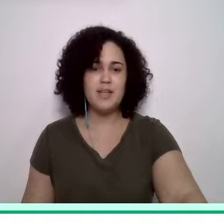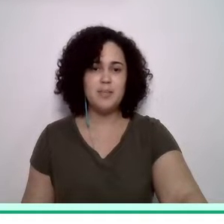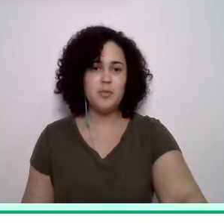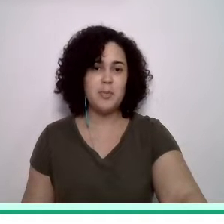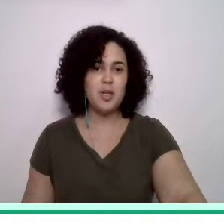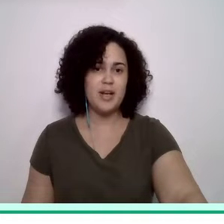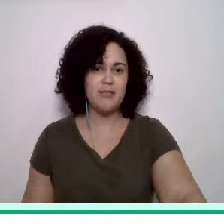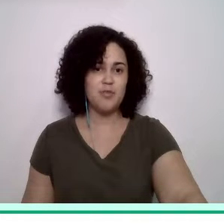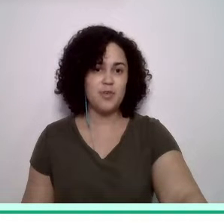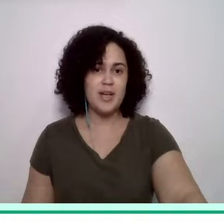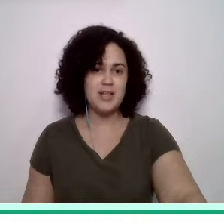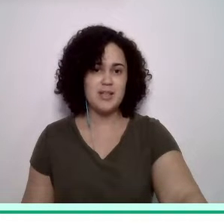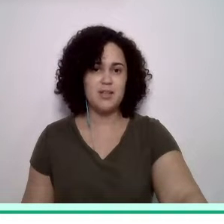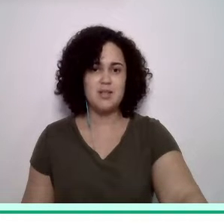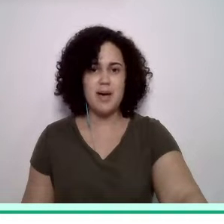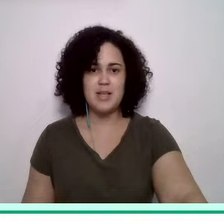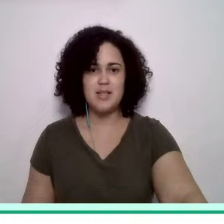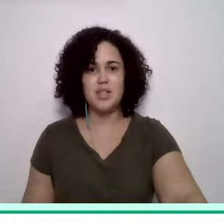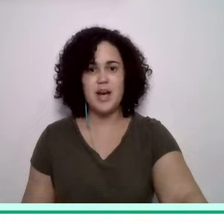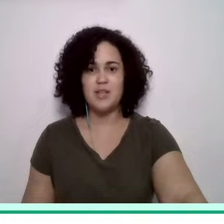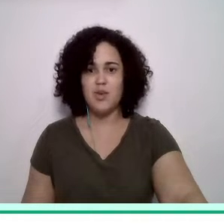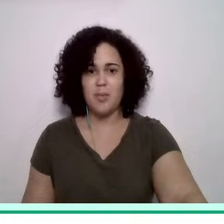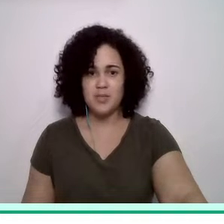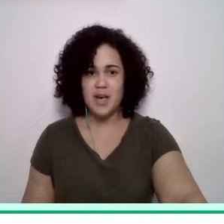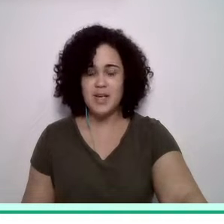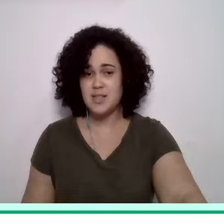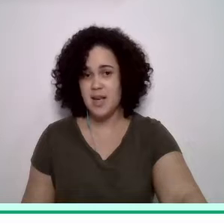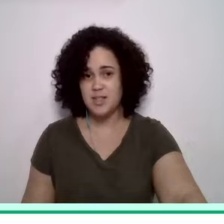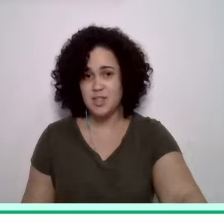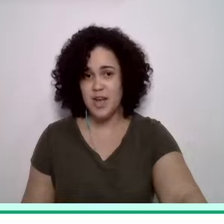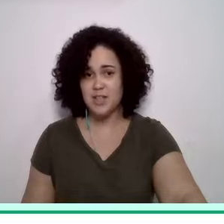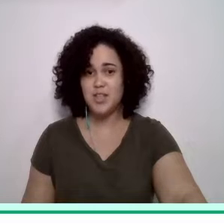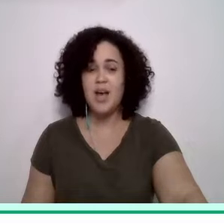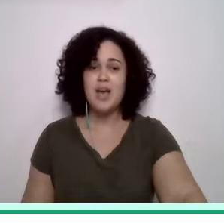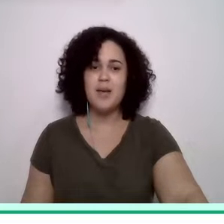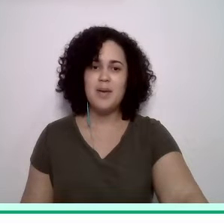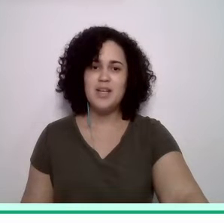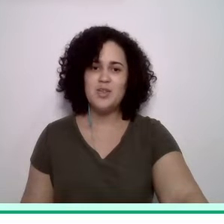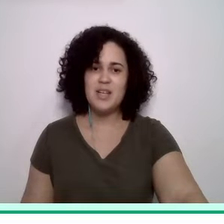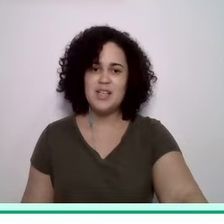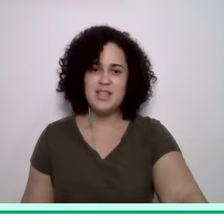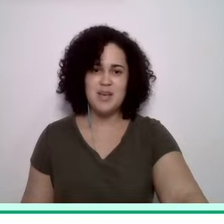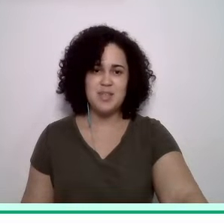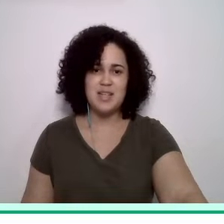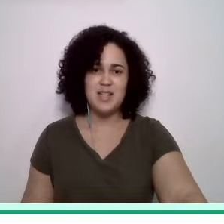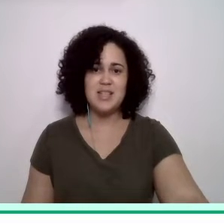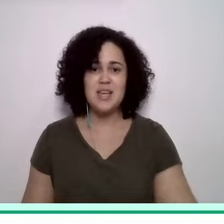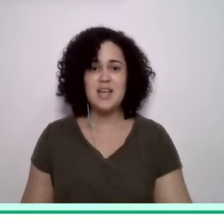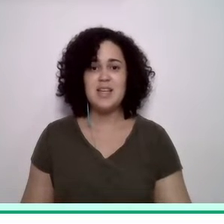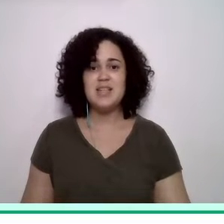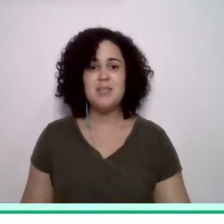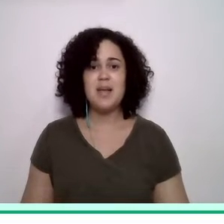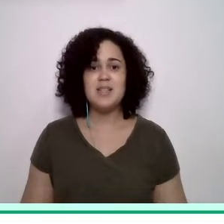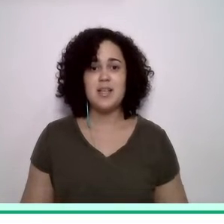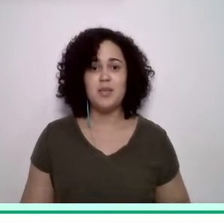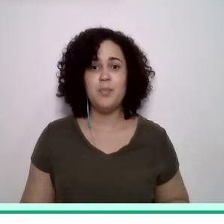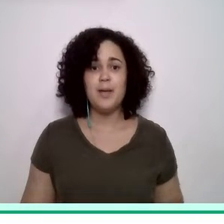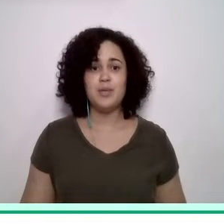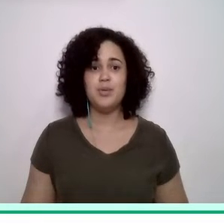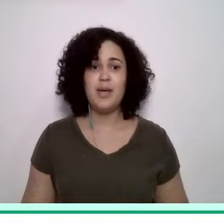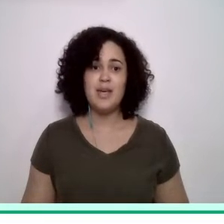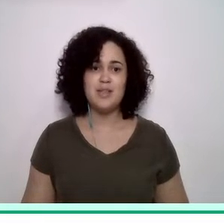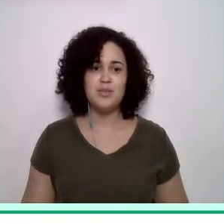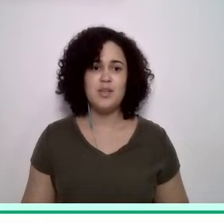o levantamento bibliográfico foi realizado nas bases de dados Web of Science e Science Direct, empregando os seguintes termos em inglês e